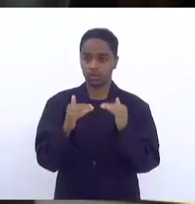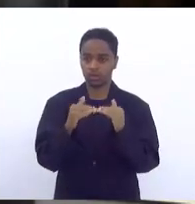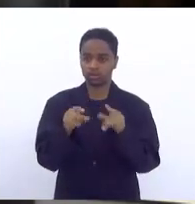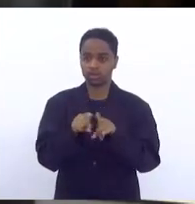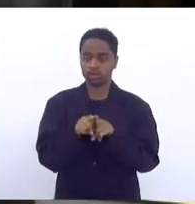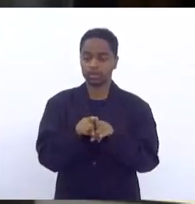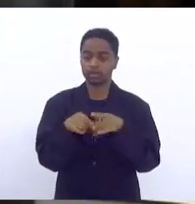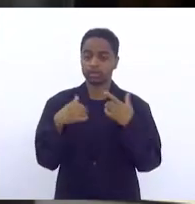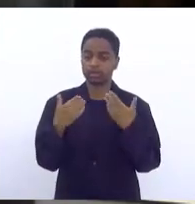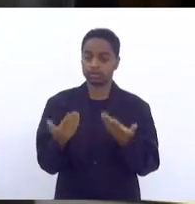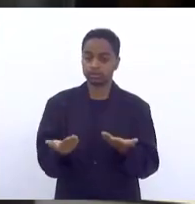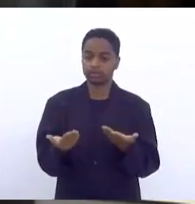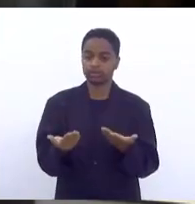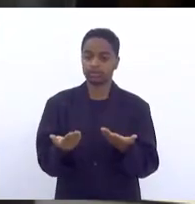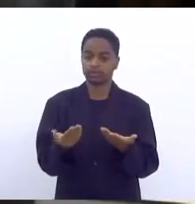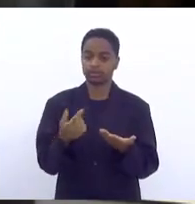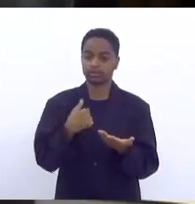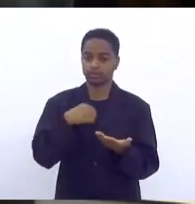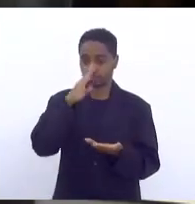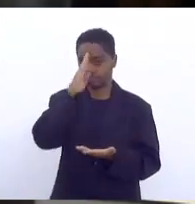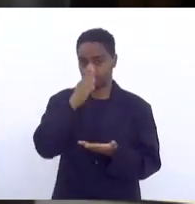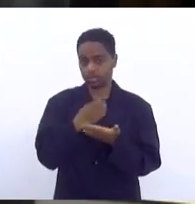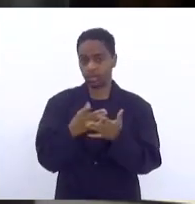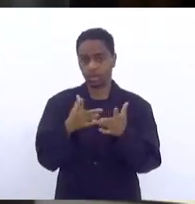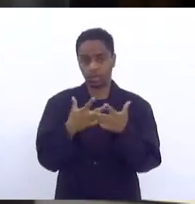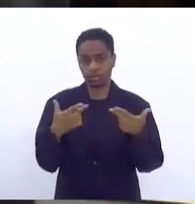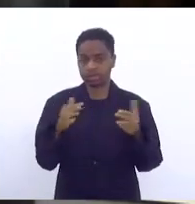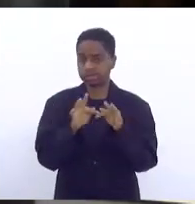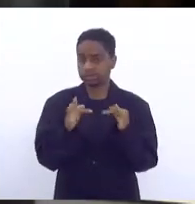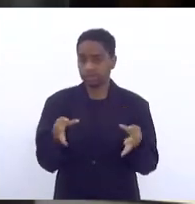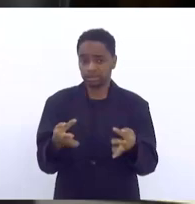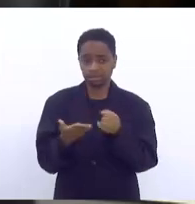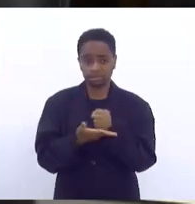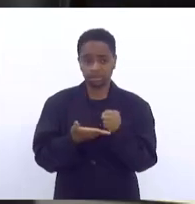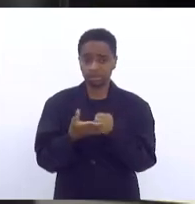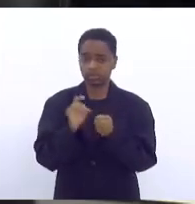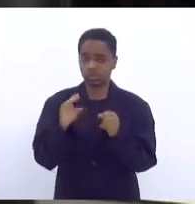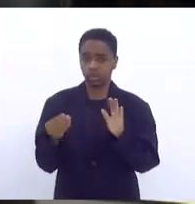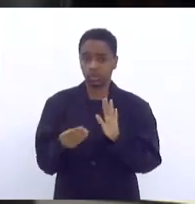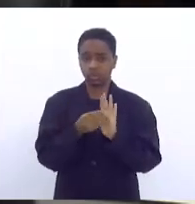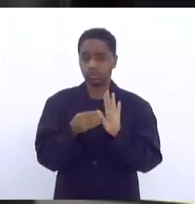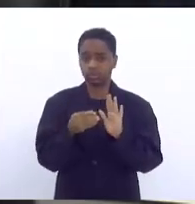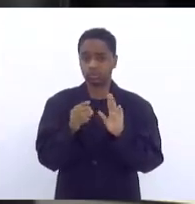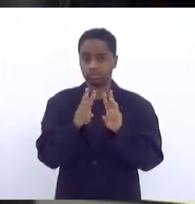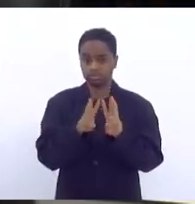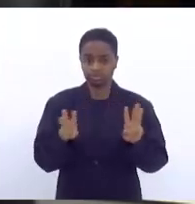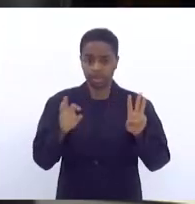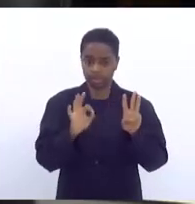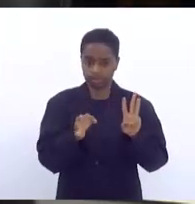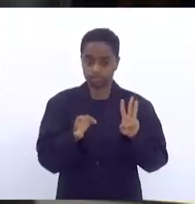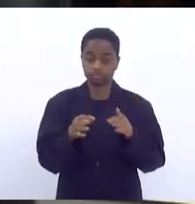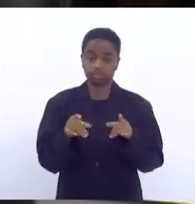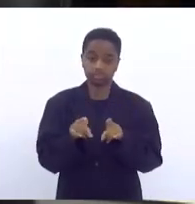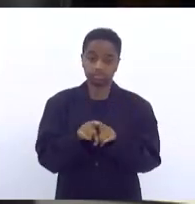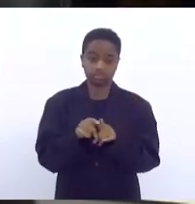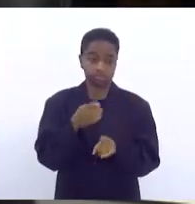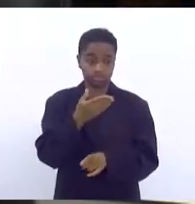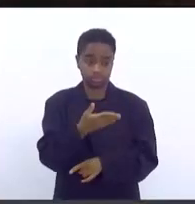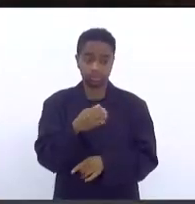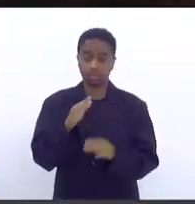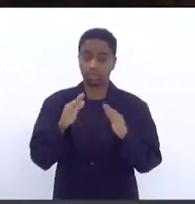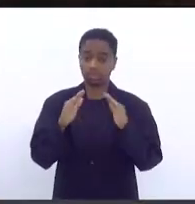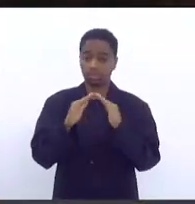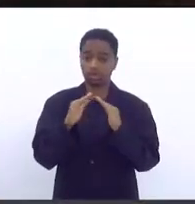então então eh eu acho que é uma coisa muito simples basta colocar uma chamadinha no site né E aí a senhora que mora em Vila